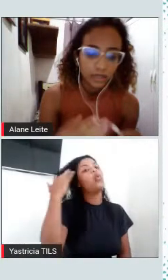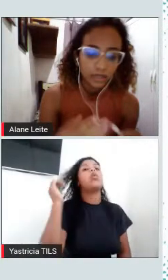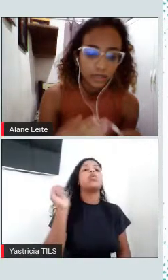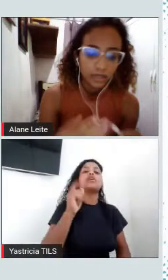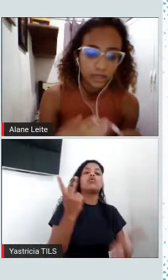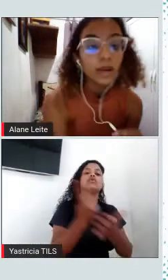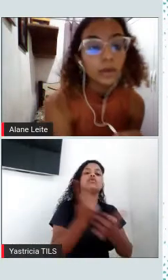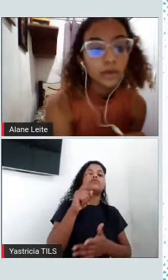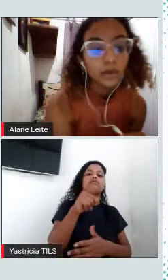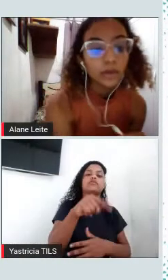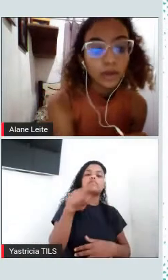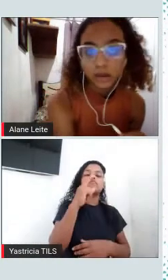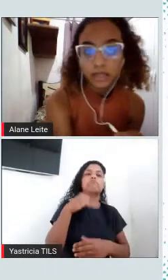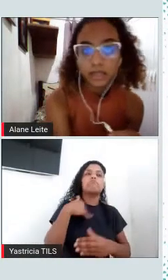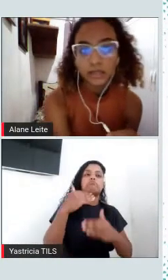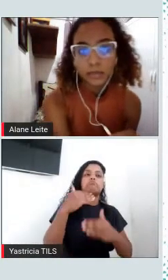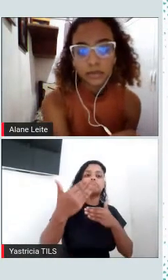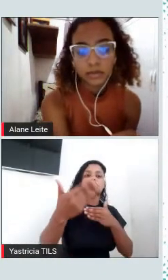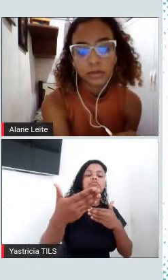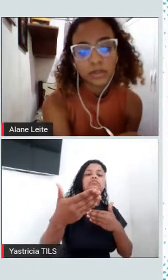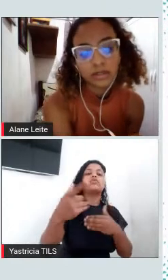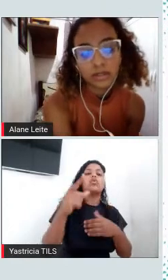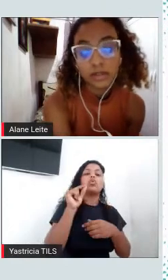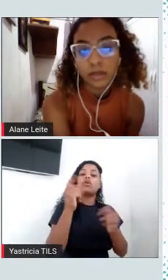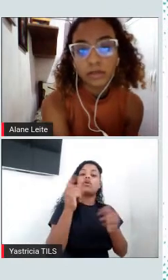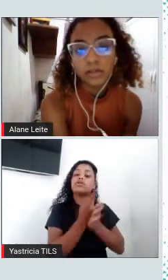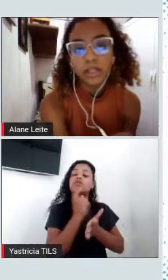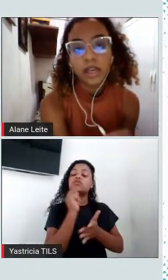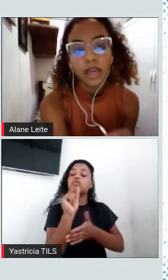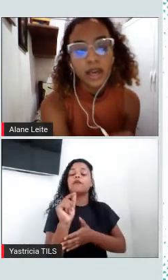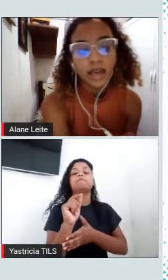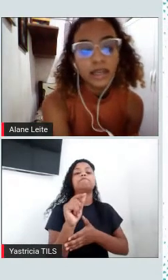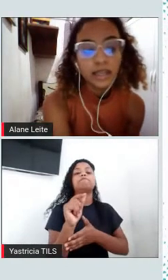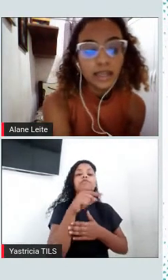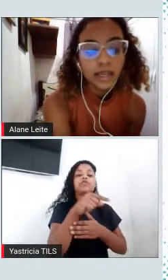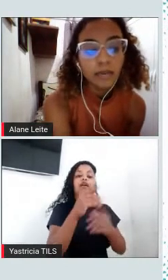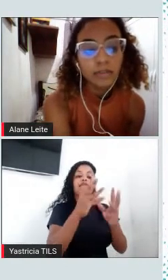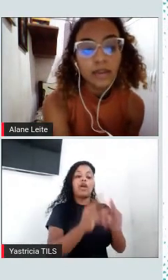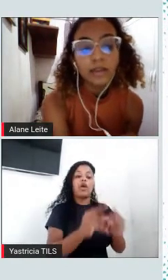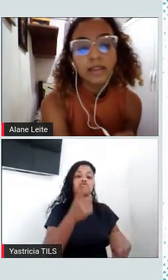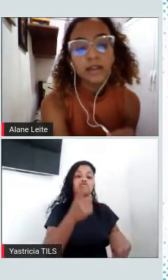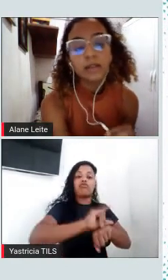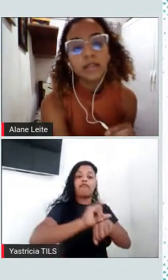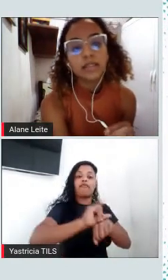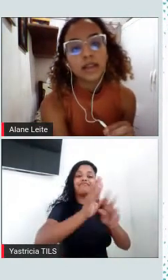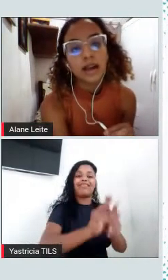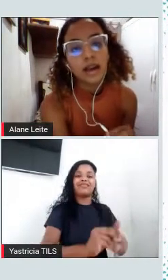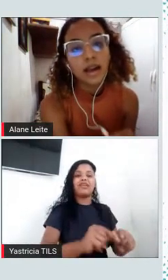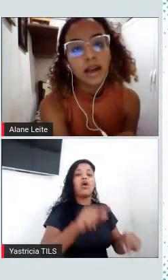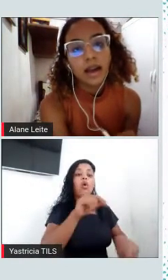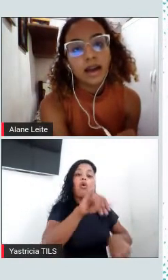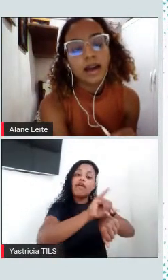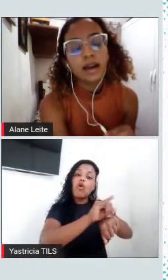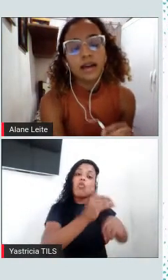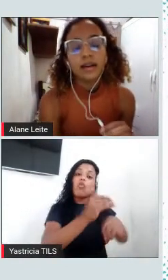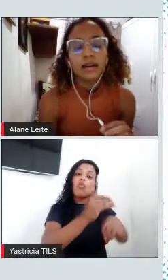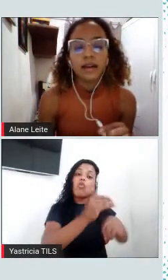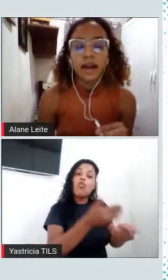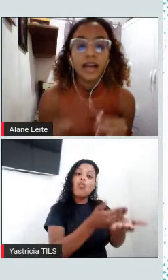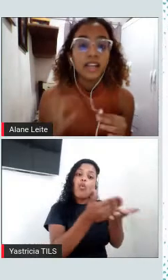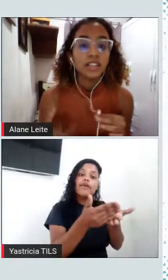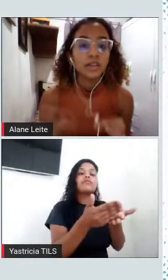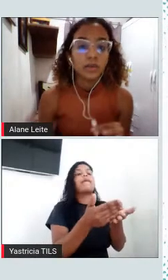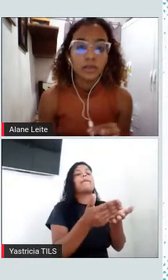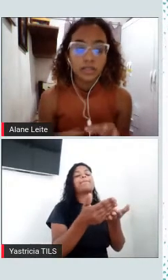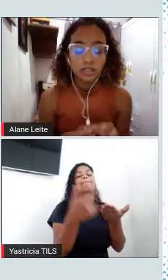vou falar um pouquinho aqui. O que ocorre no processo de ferrugem é que o ferro ele vai começar